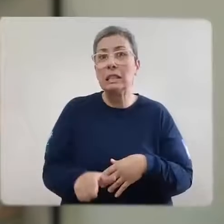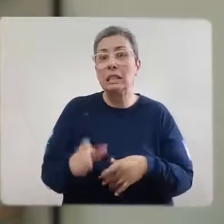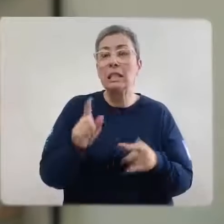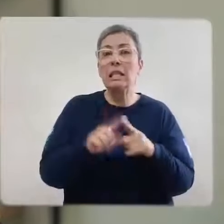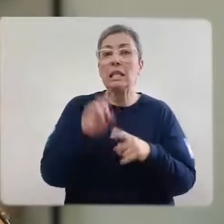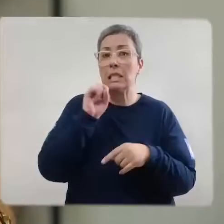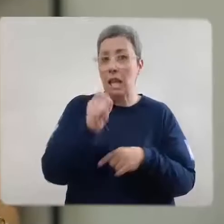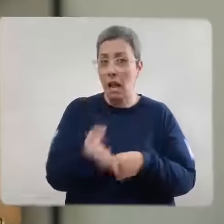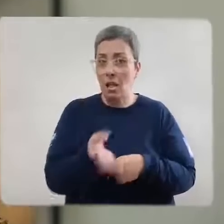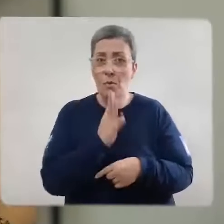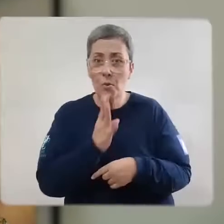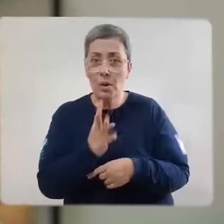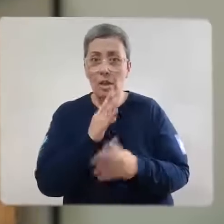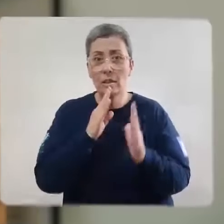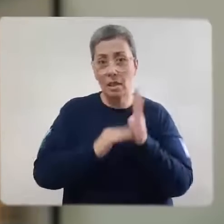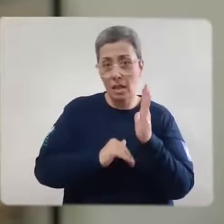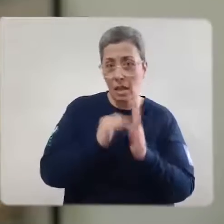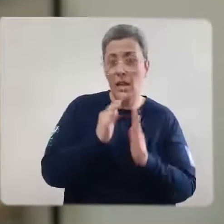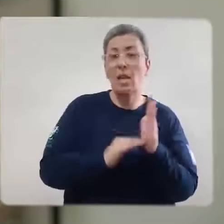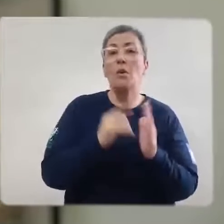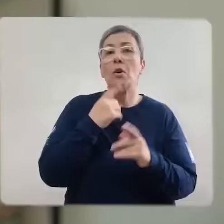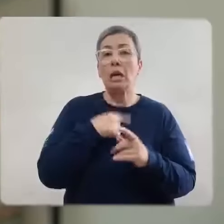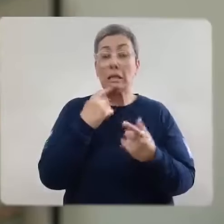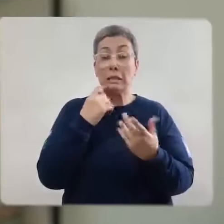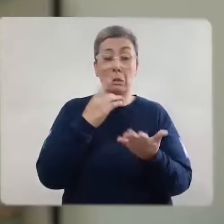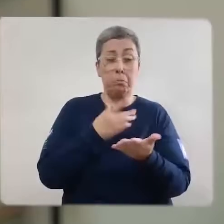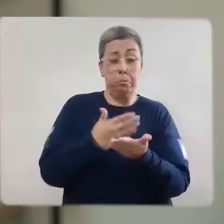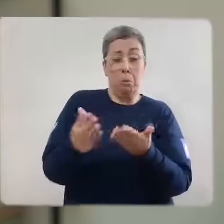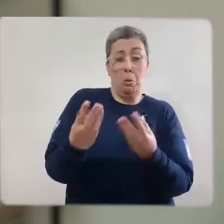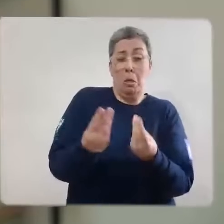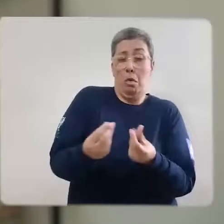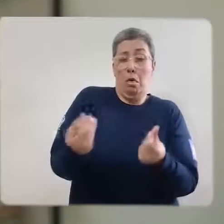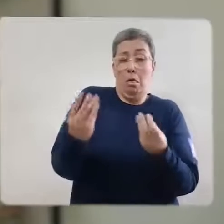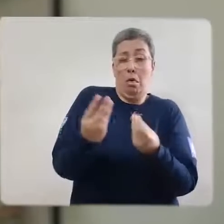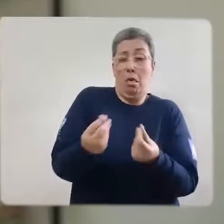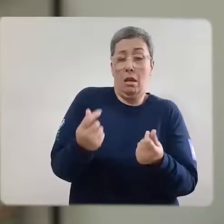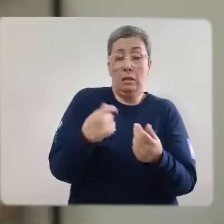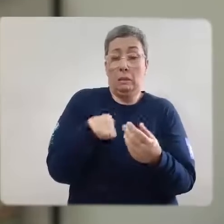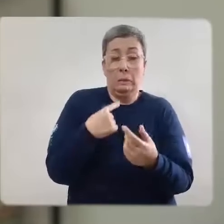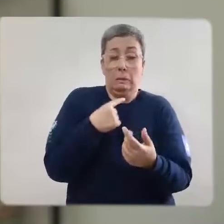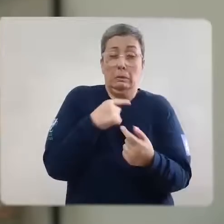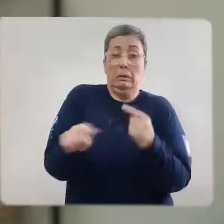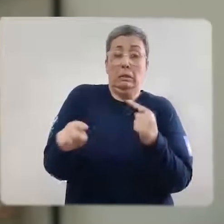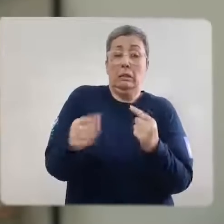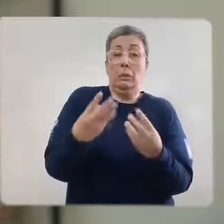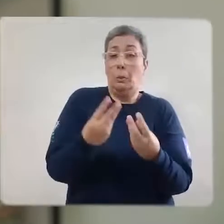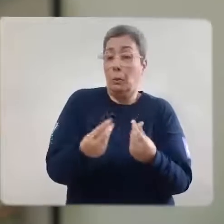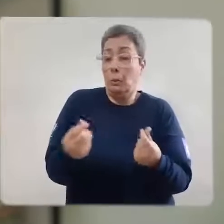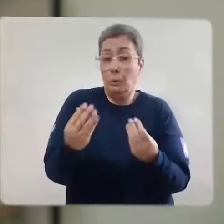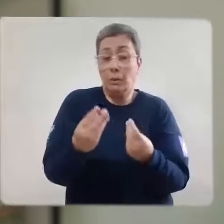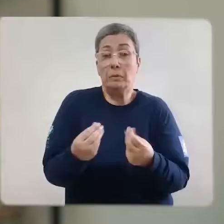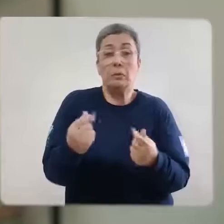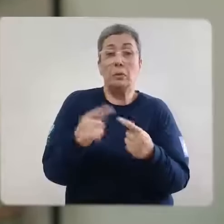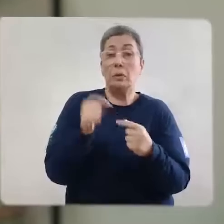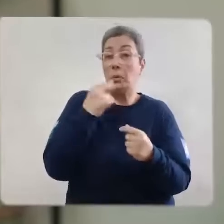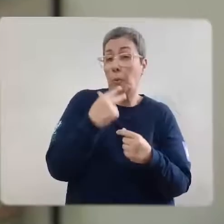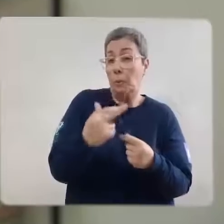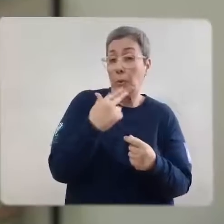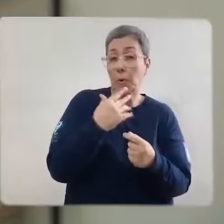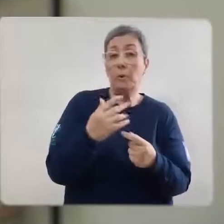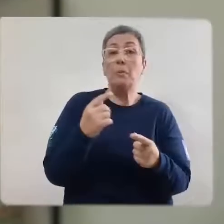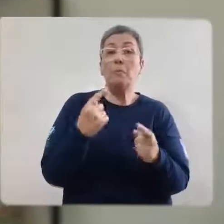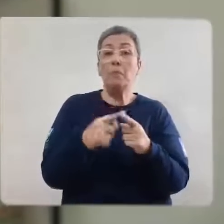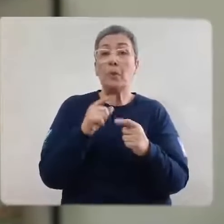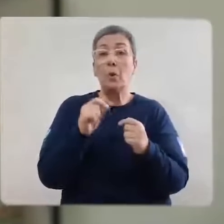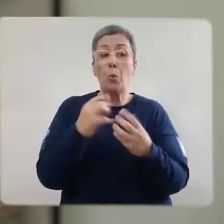né? Se ela já conhece o que é tinta e ela tem uma aversão a uma questão sensorial, né, da textura da tinta, da cor